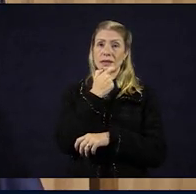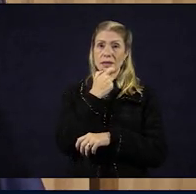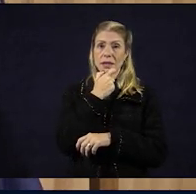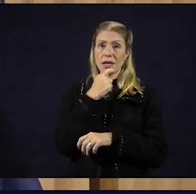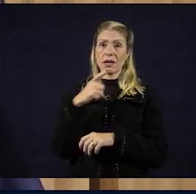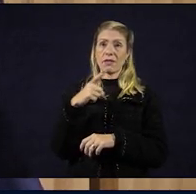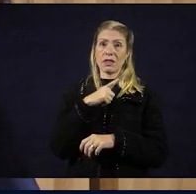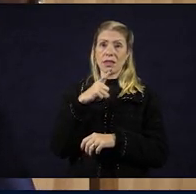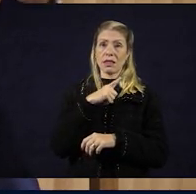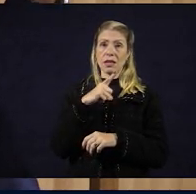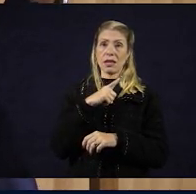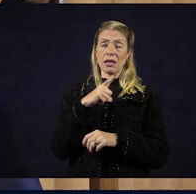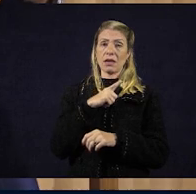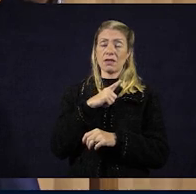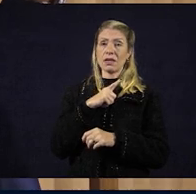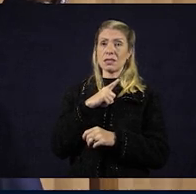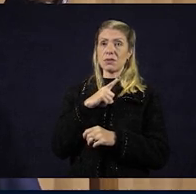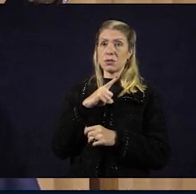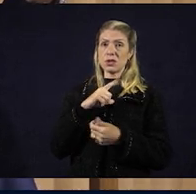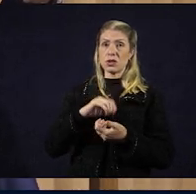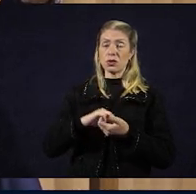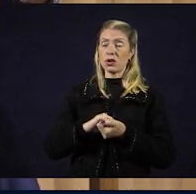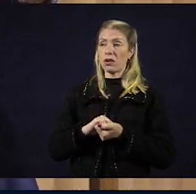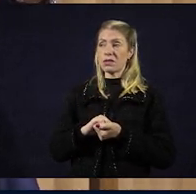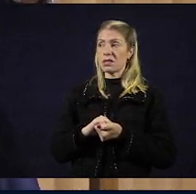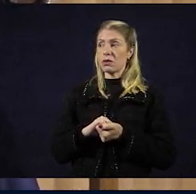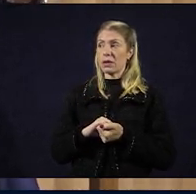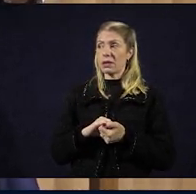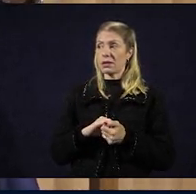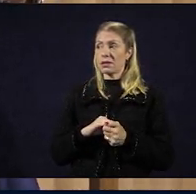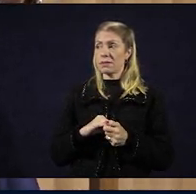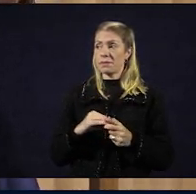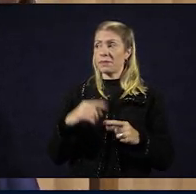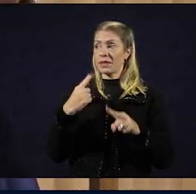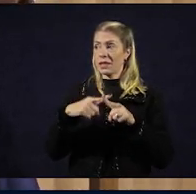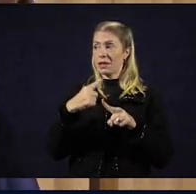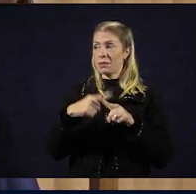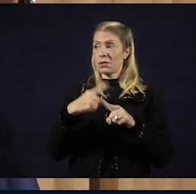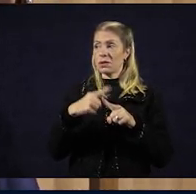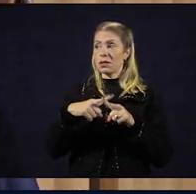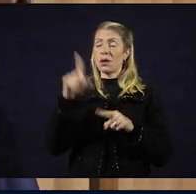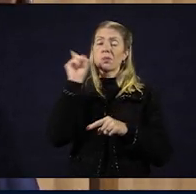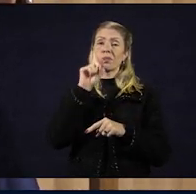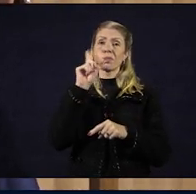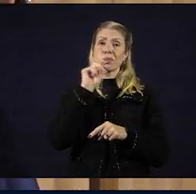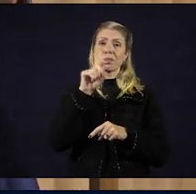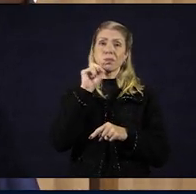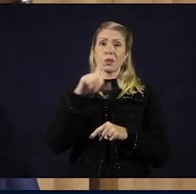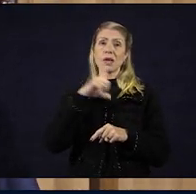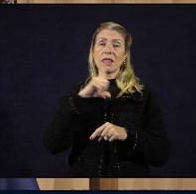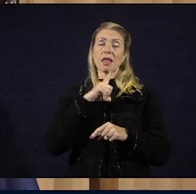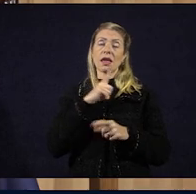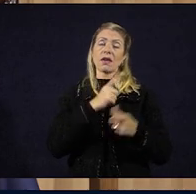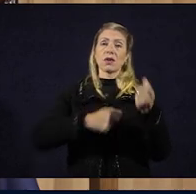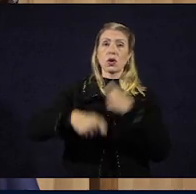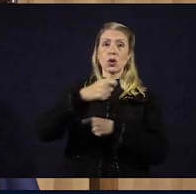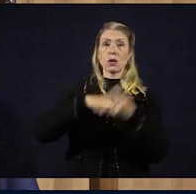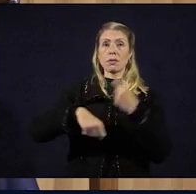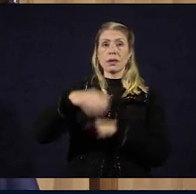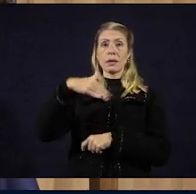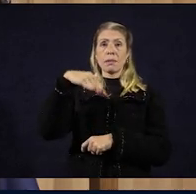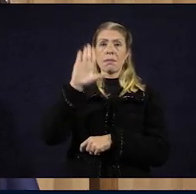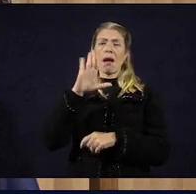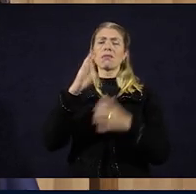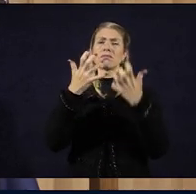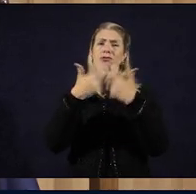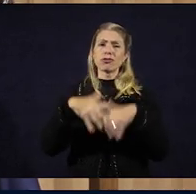virar uma irmã de markets continuar nessa política é eu acho até que os Estados Unidos é a economia mais funcional do G7